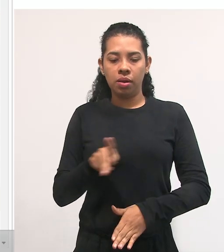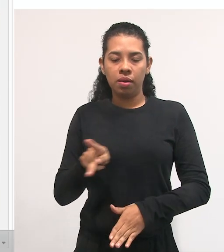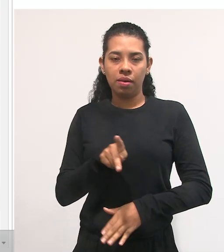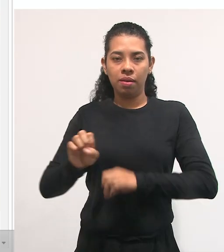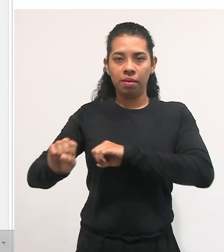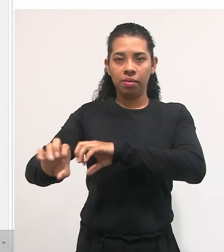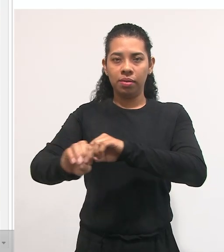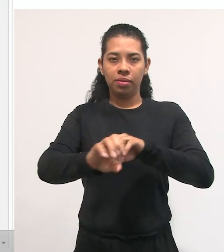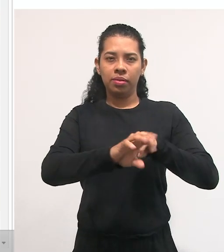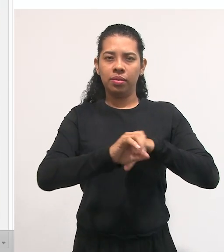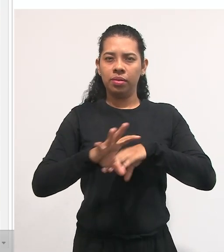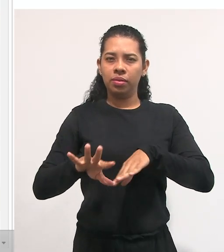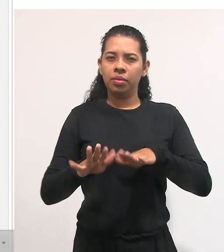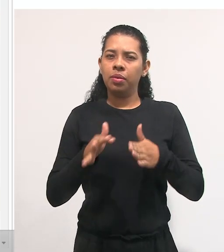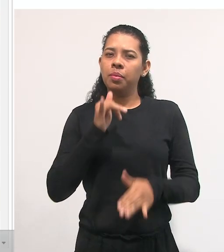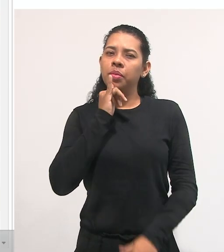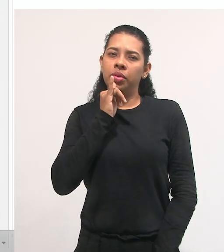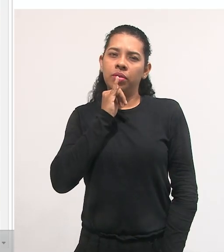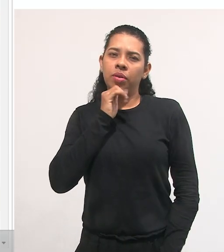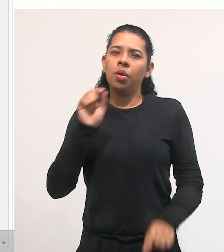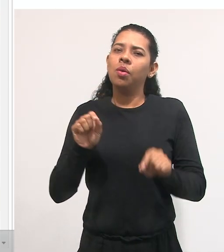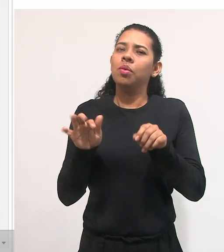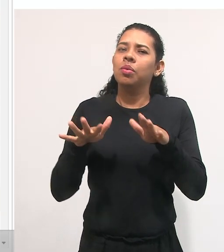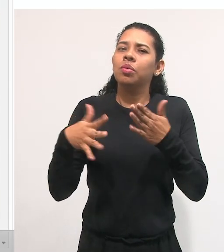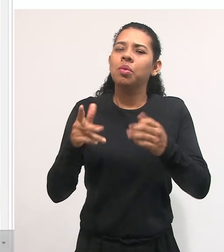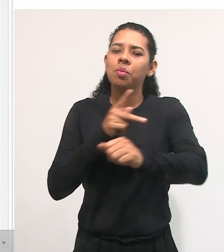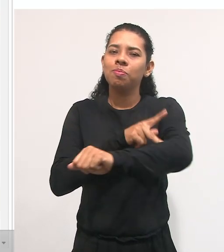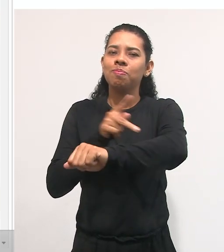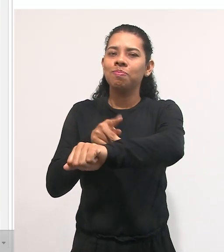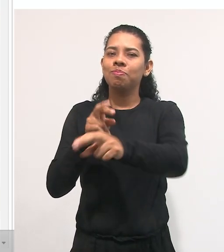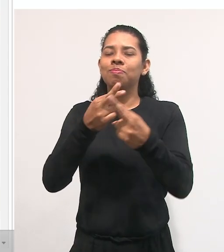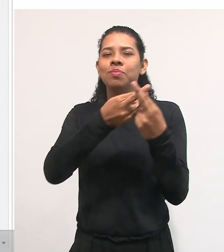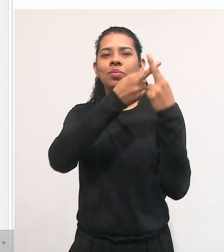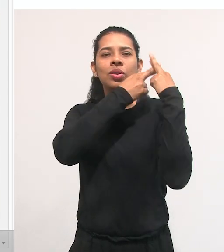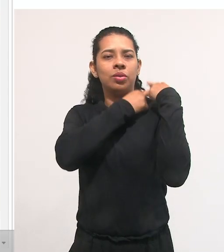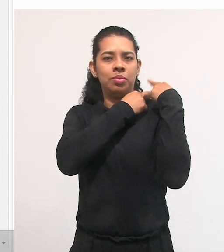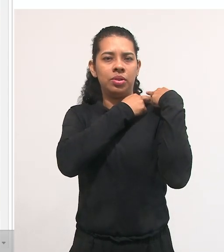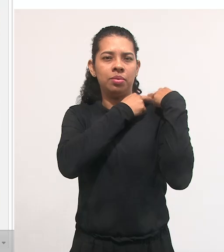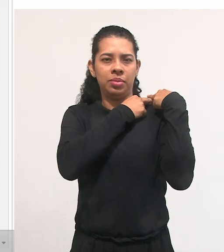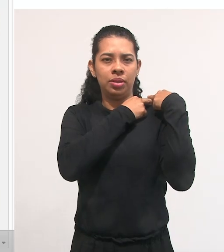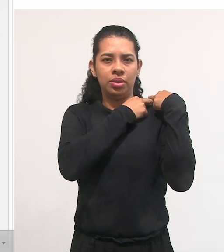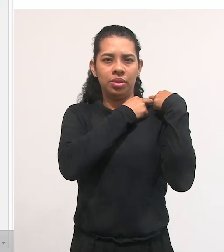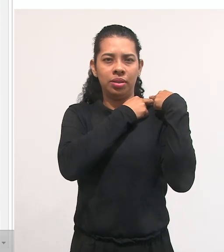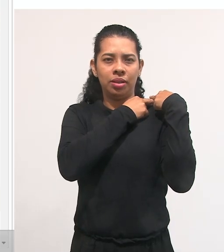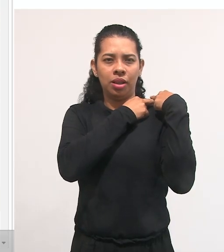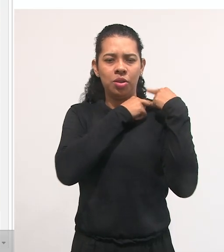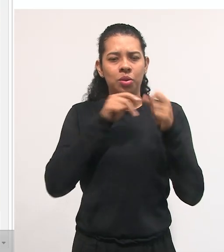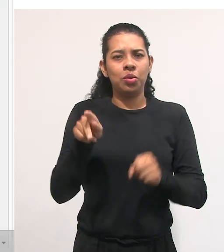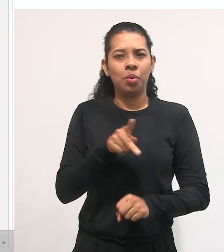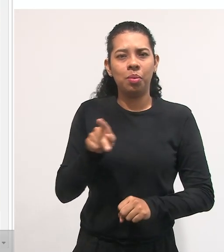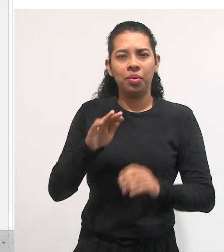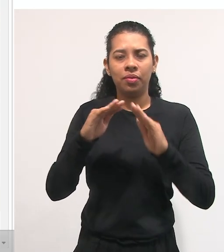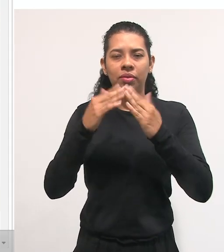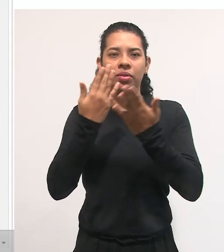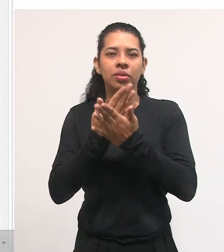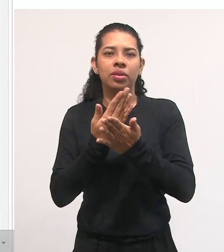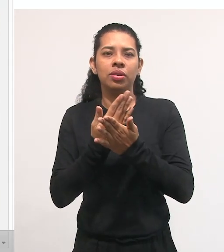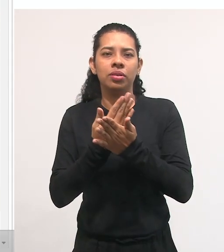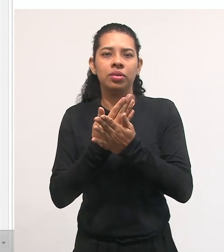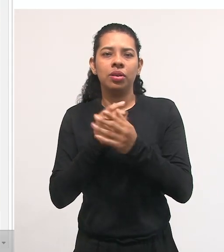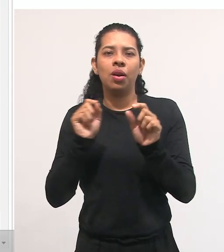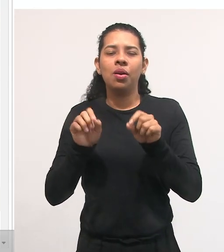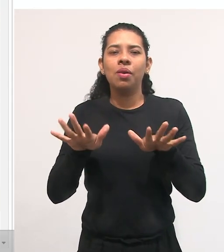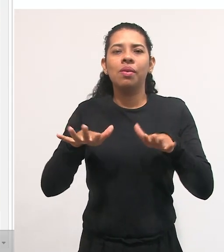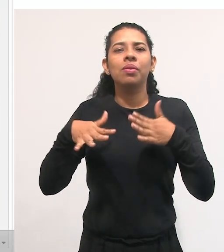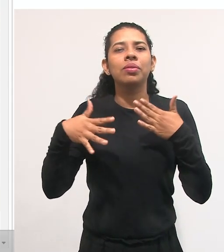profissionais da educação por exemplo Qual que é o papel da docência da pedagogia da escola quais concepções de